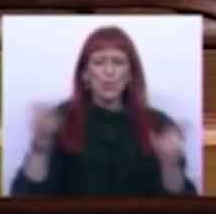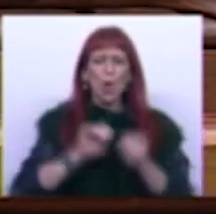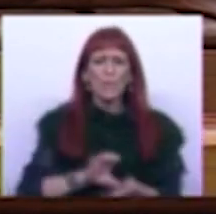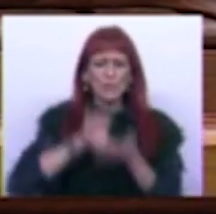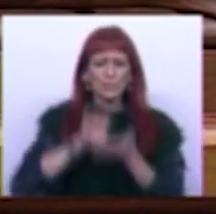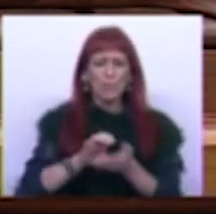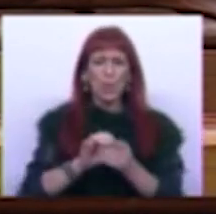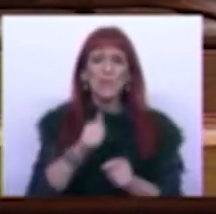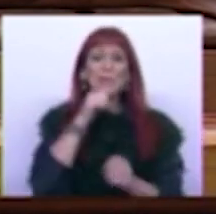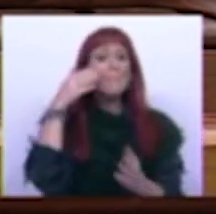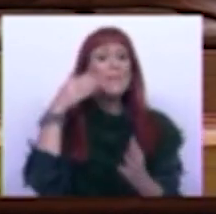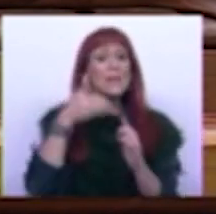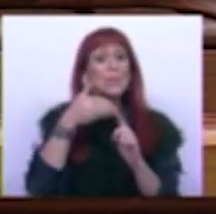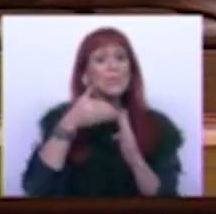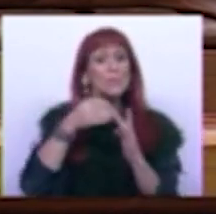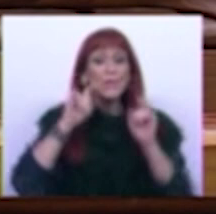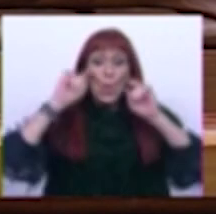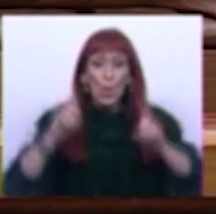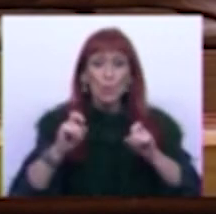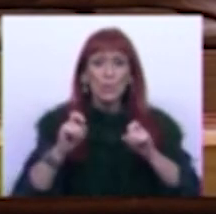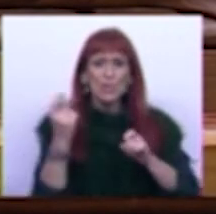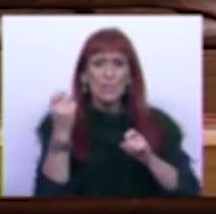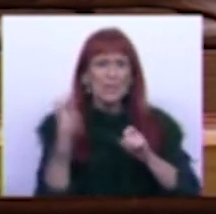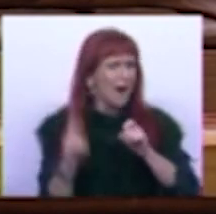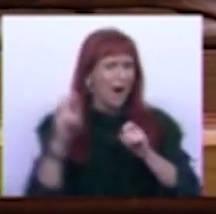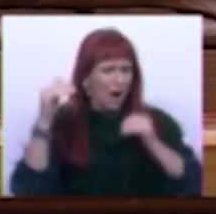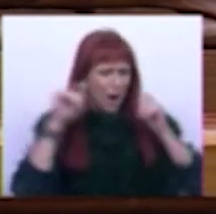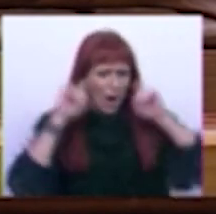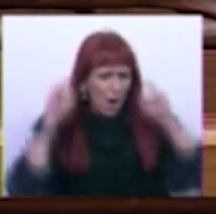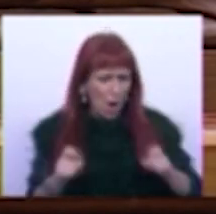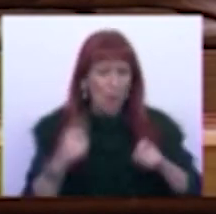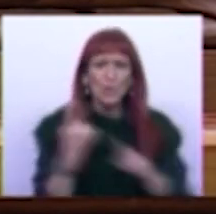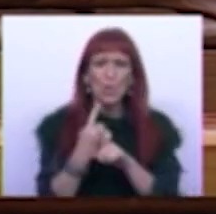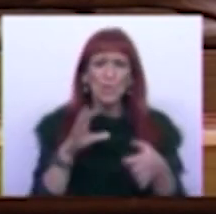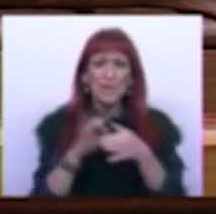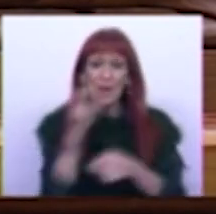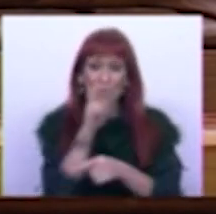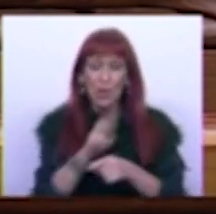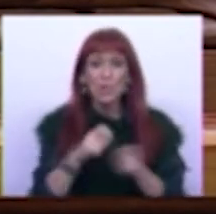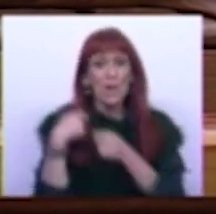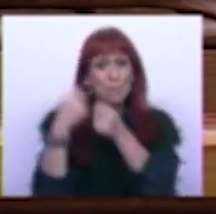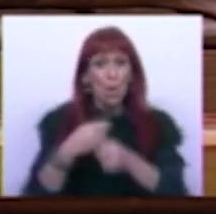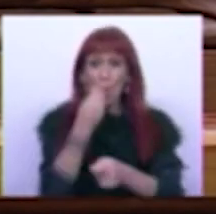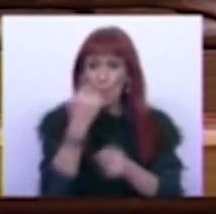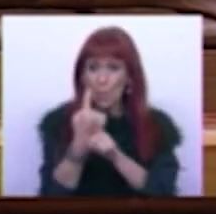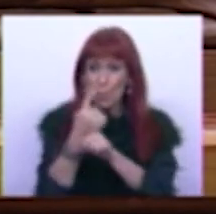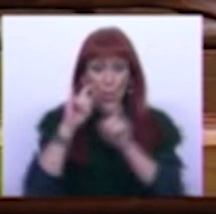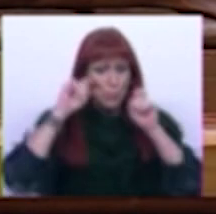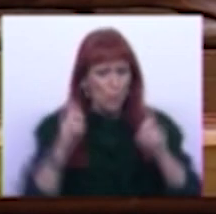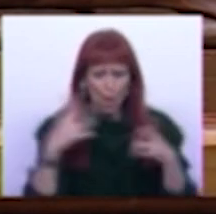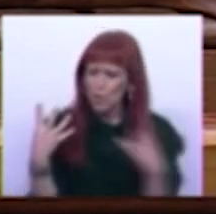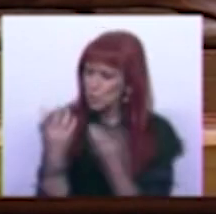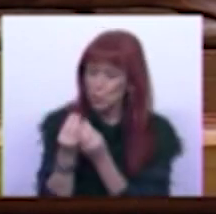pacote de medidas direcionadas à contenção dos aumentos de preços dos bens energéticos e agroalimentares, que se